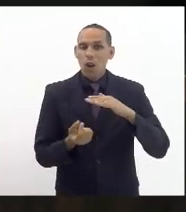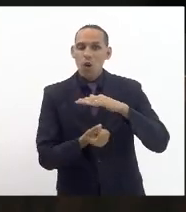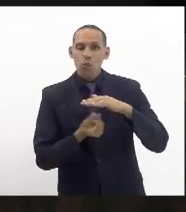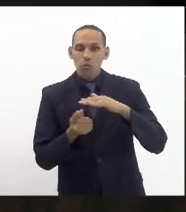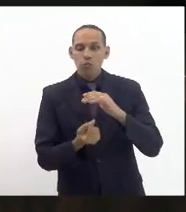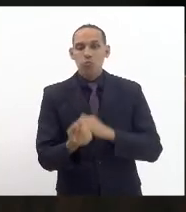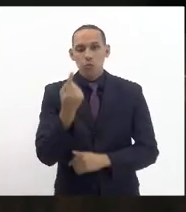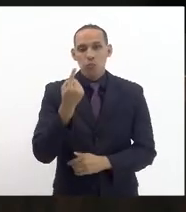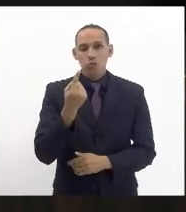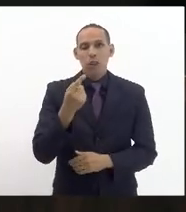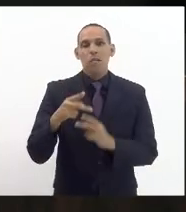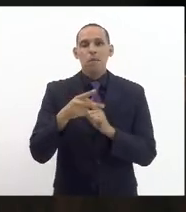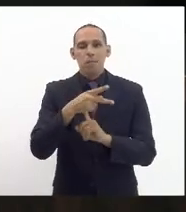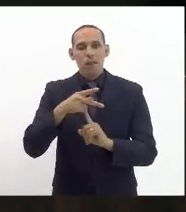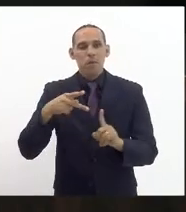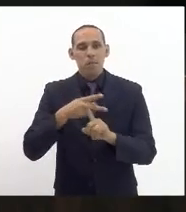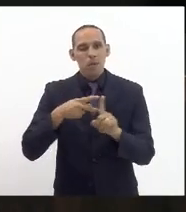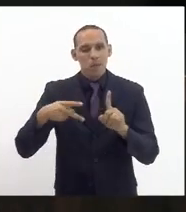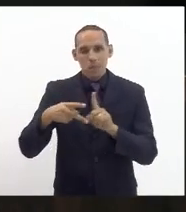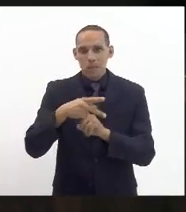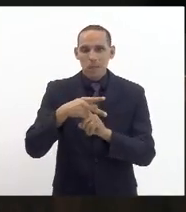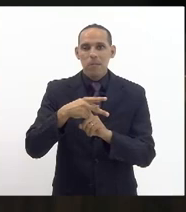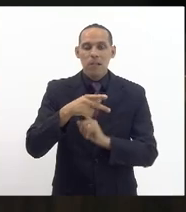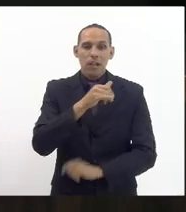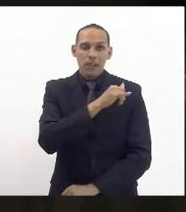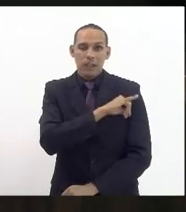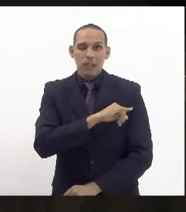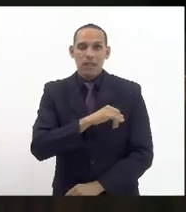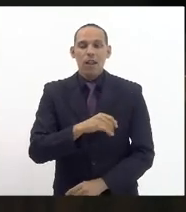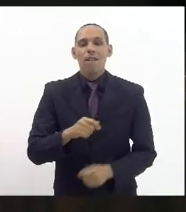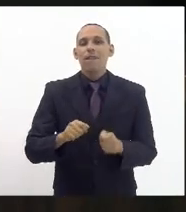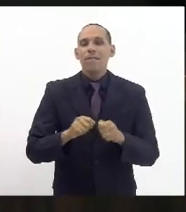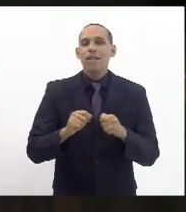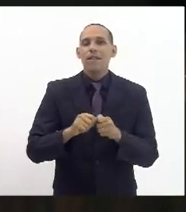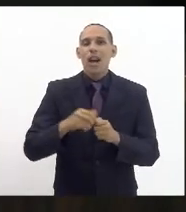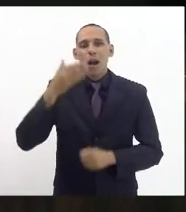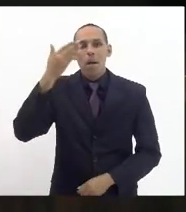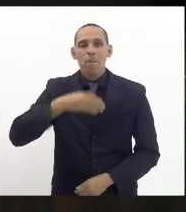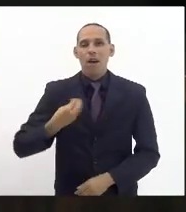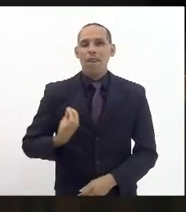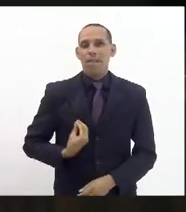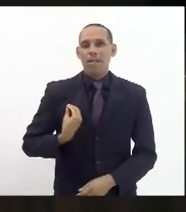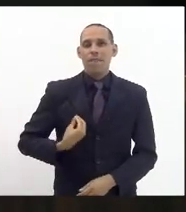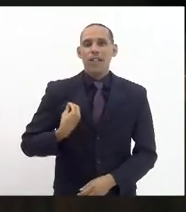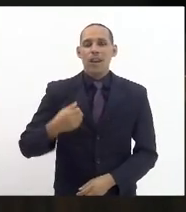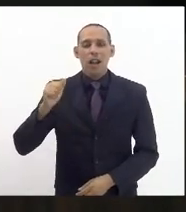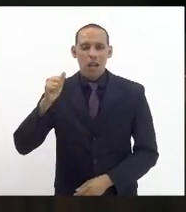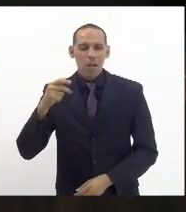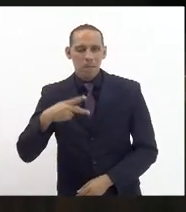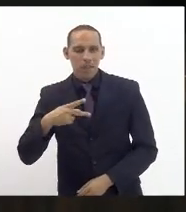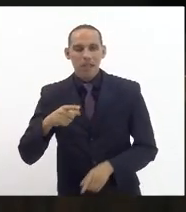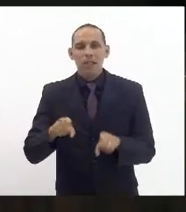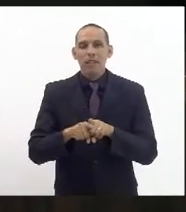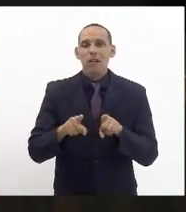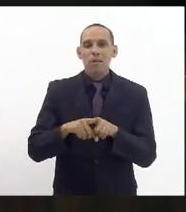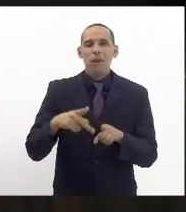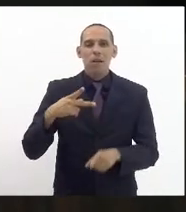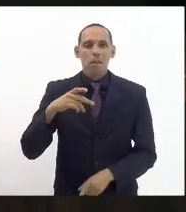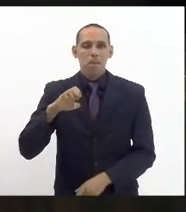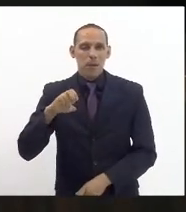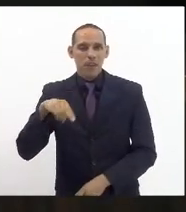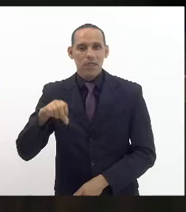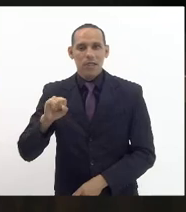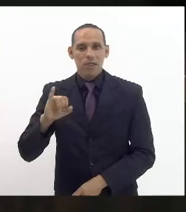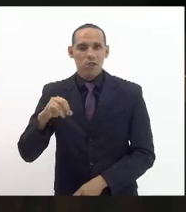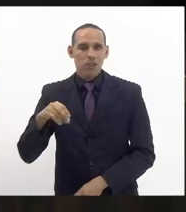Previdência Social do Estado do Rio de Janeiro e Previdência a realizar a prova de vida de seus aposentados e pensionistas através de métodos remotos. Pareceres da